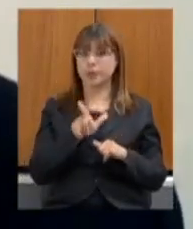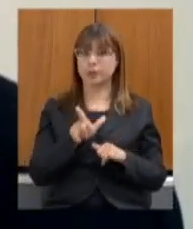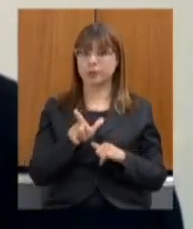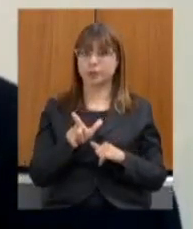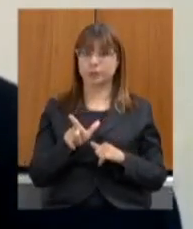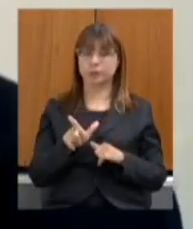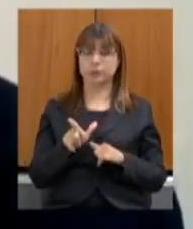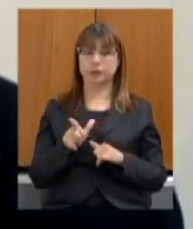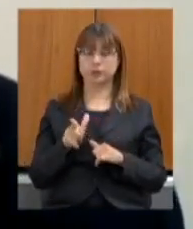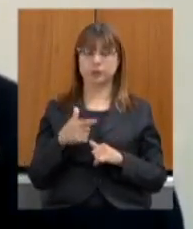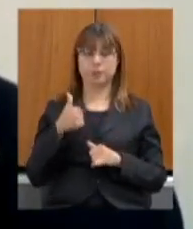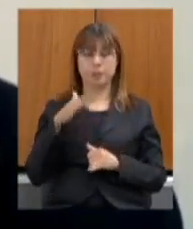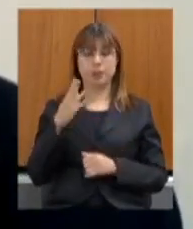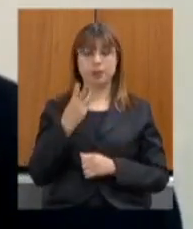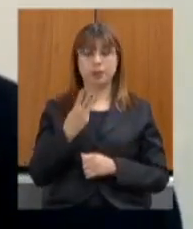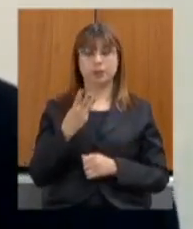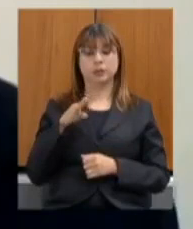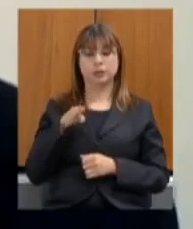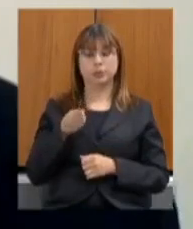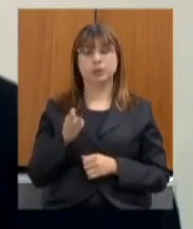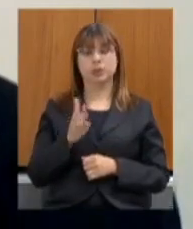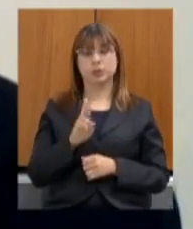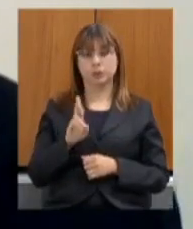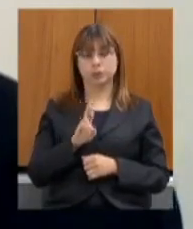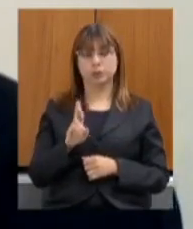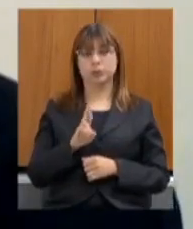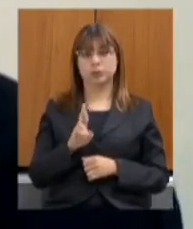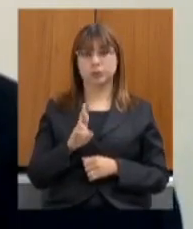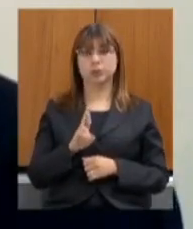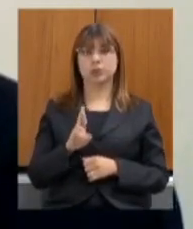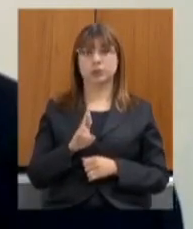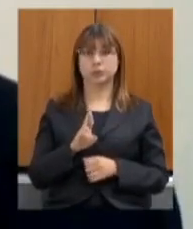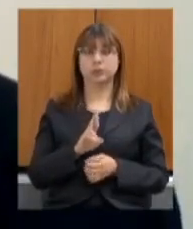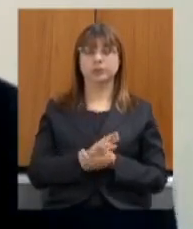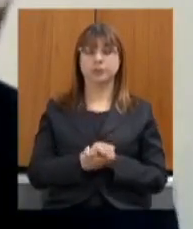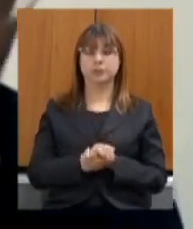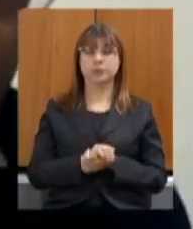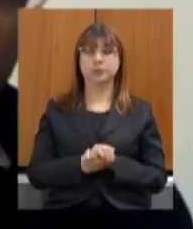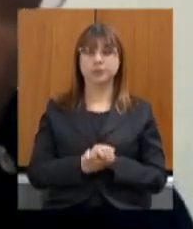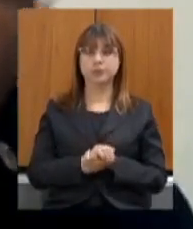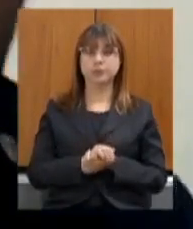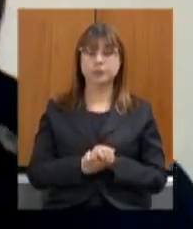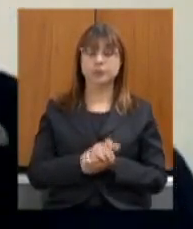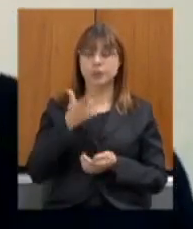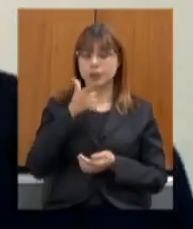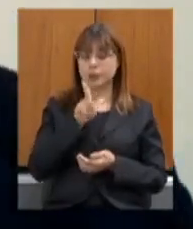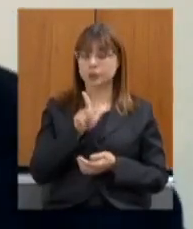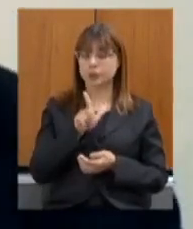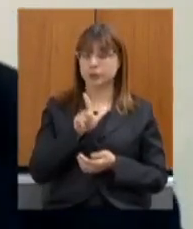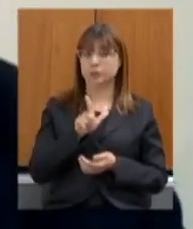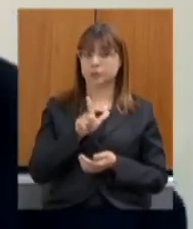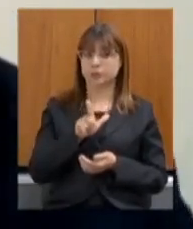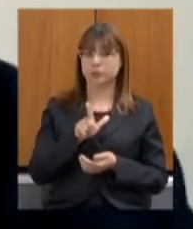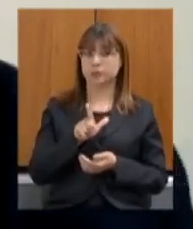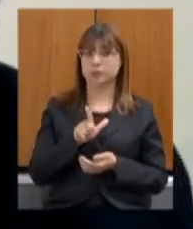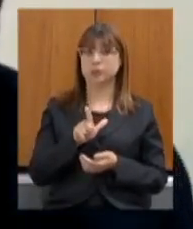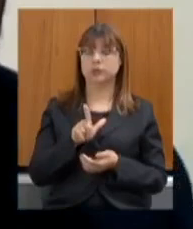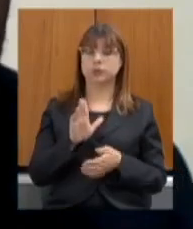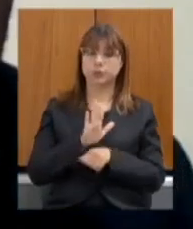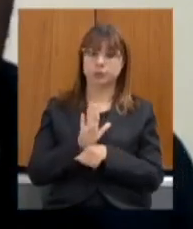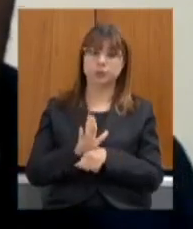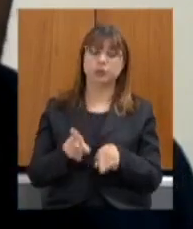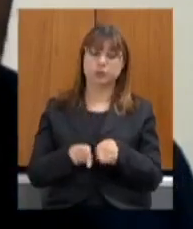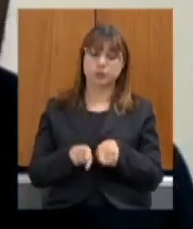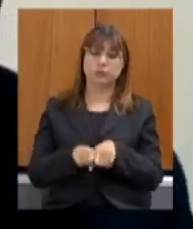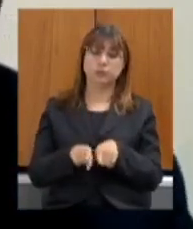de 3 bilhões de reais de superávit fiscal primário, que, com certeza, vai refletir nas finanças, na economia do